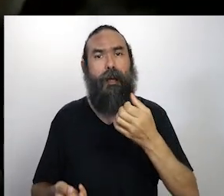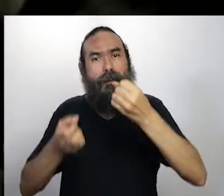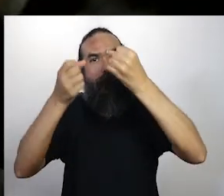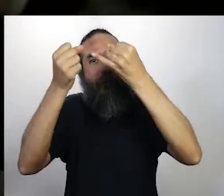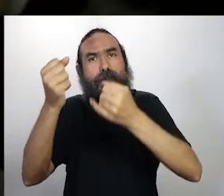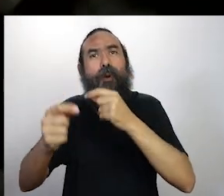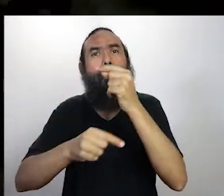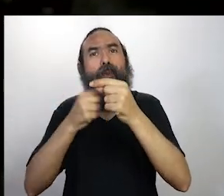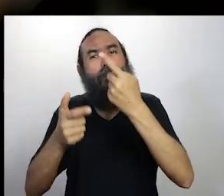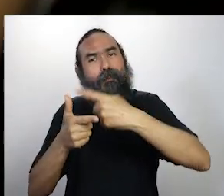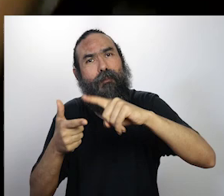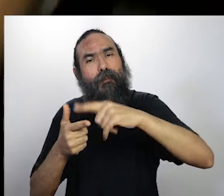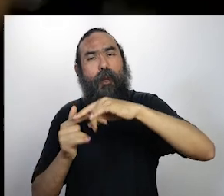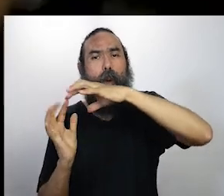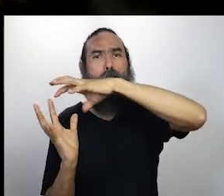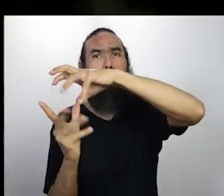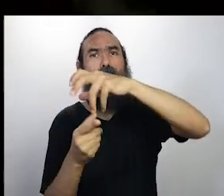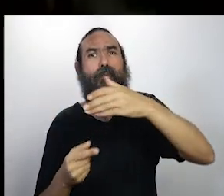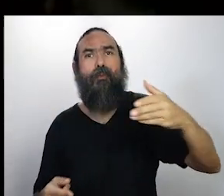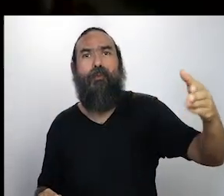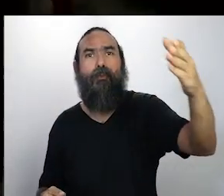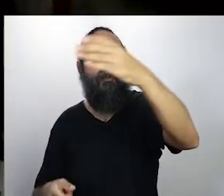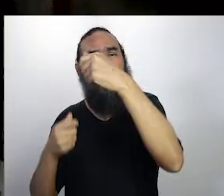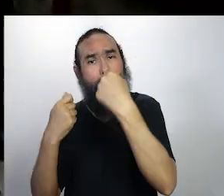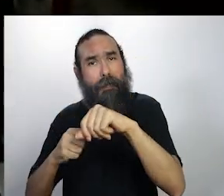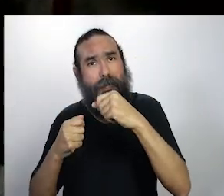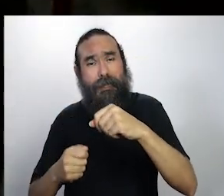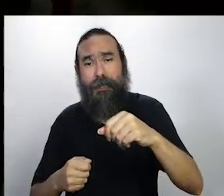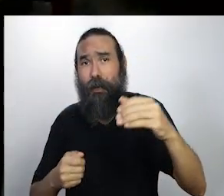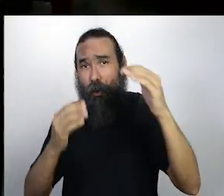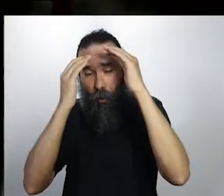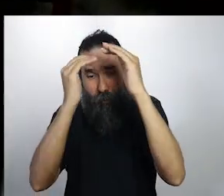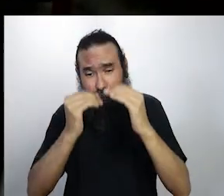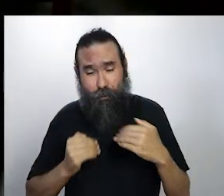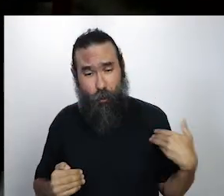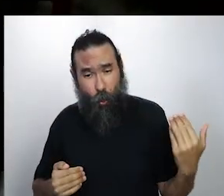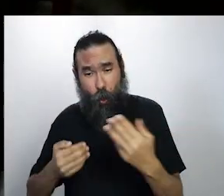não nos escutar, se eles não derem espaço